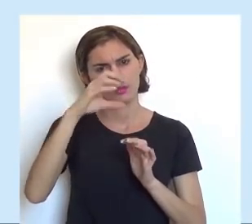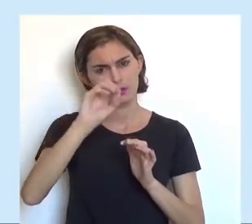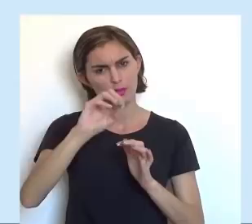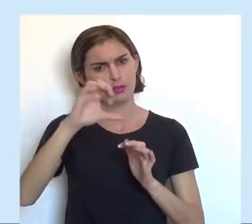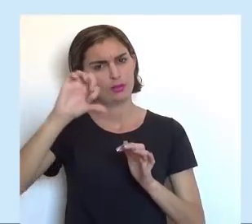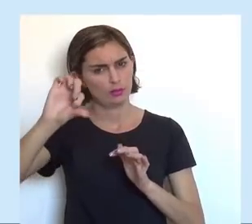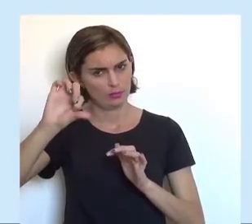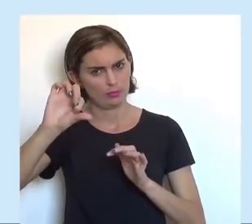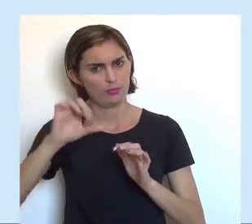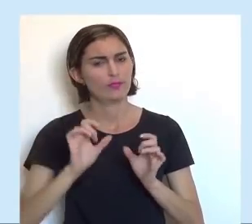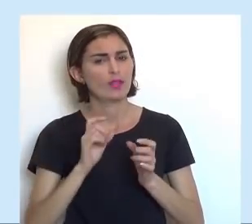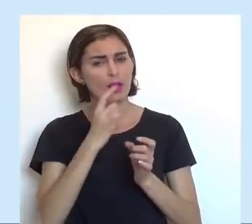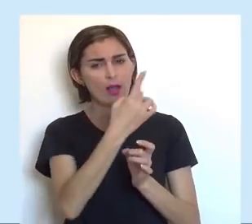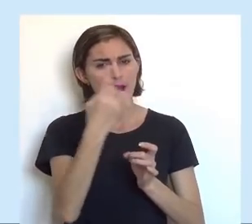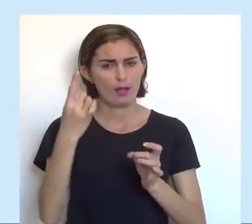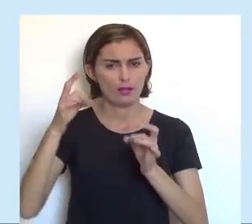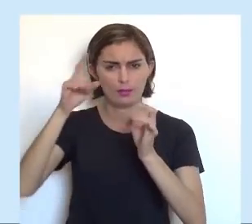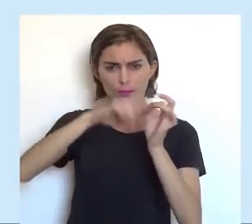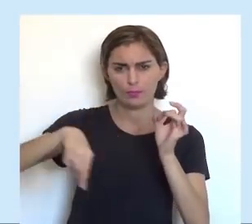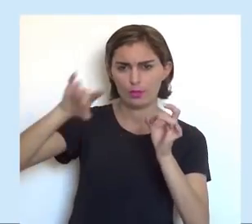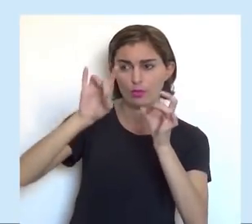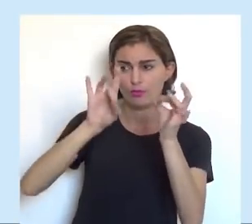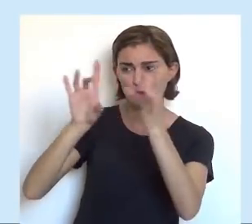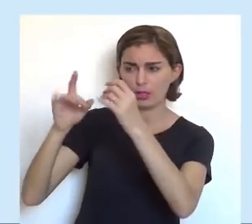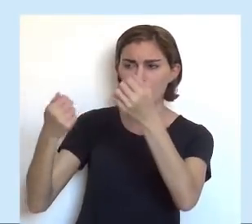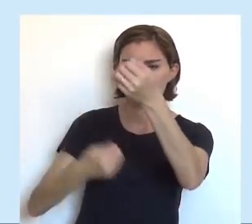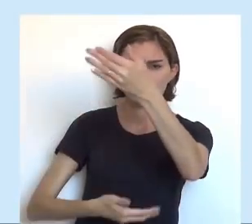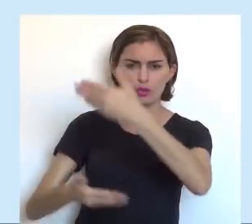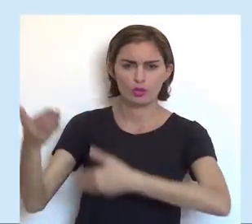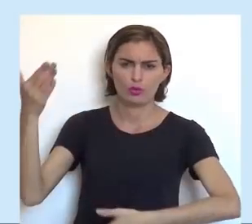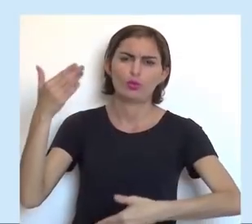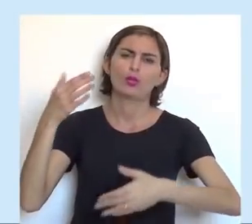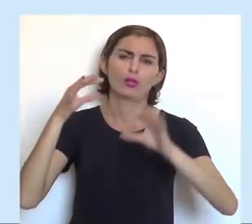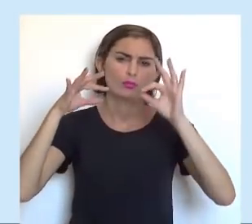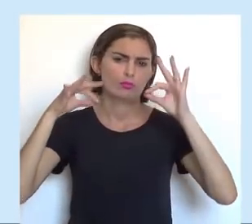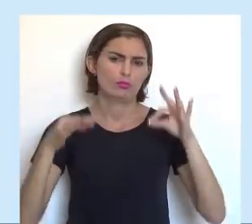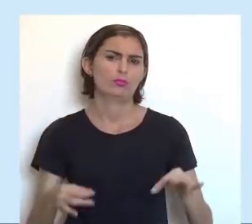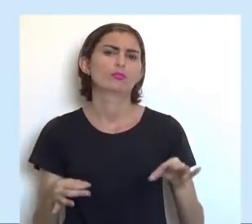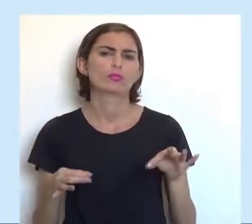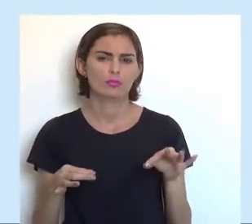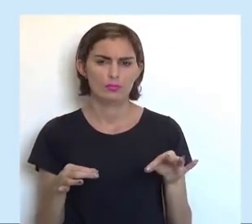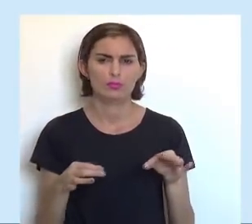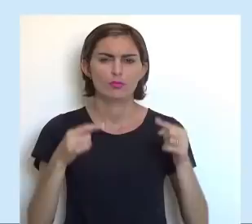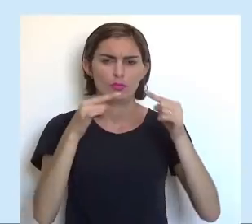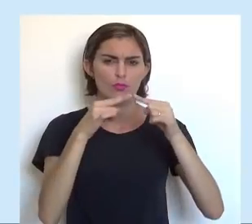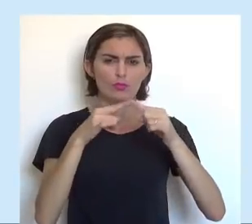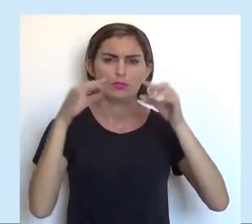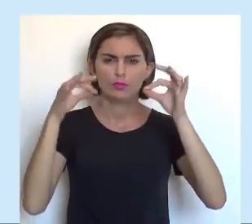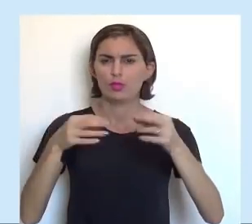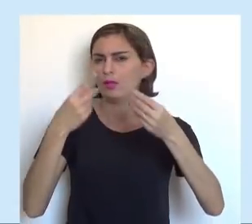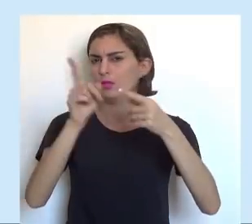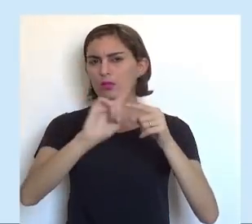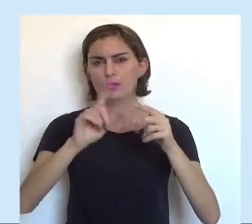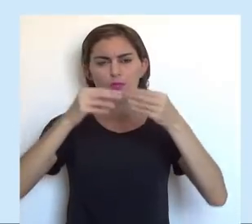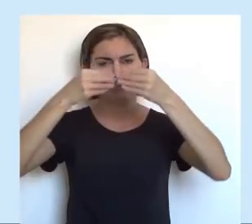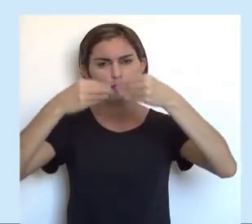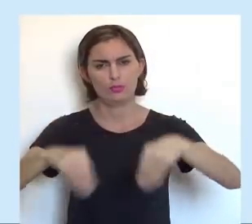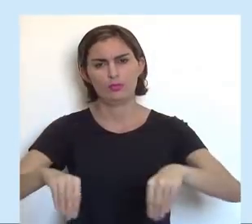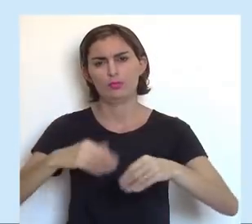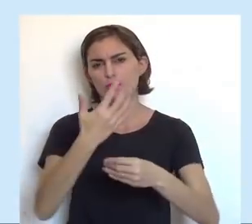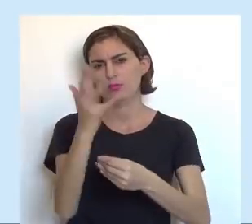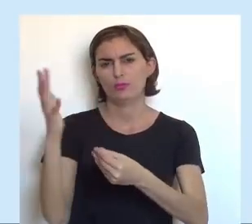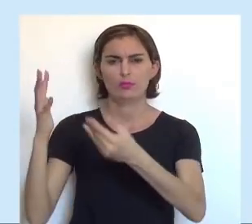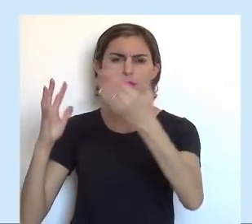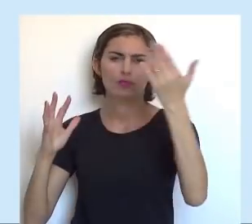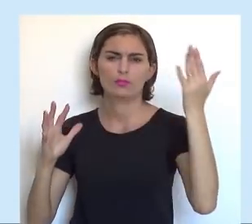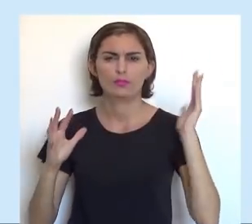cada pneu vendido, ele tem que destinar outro de forma correta, adequada, para não prejudicar o